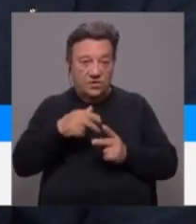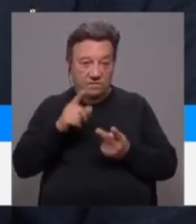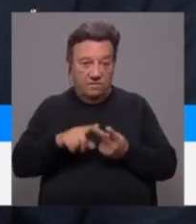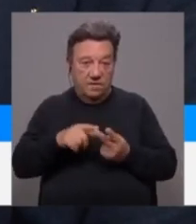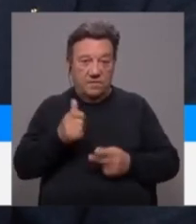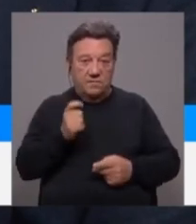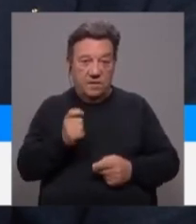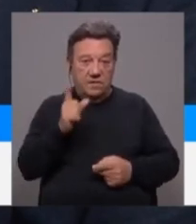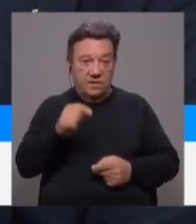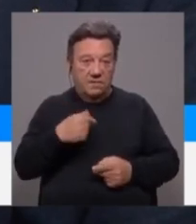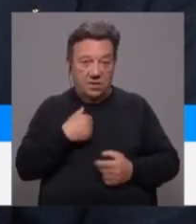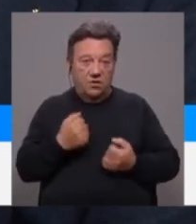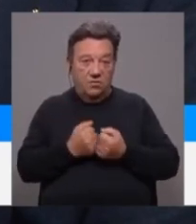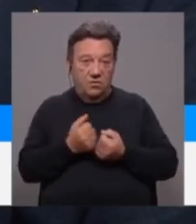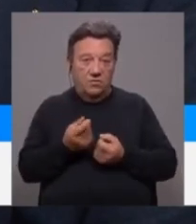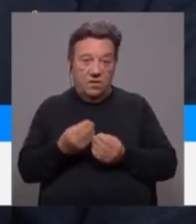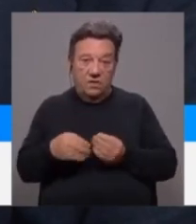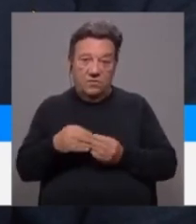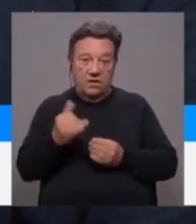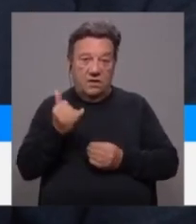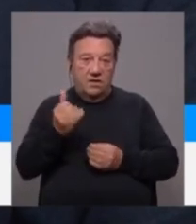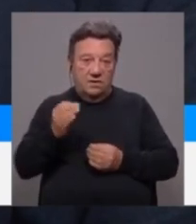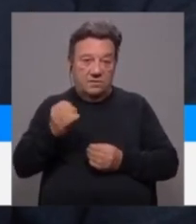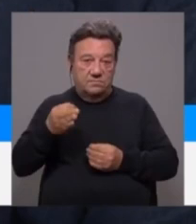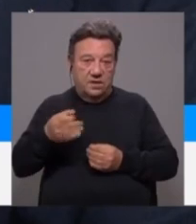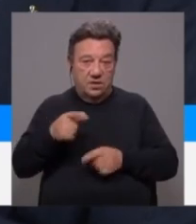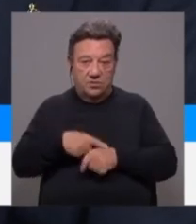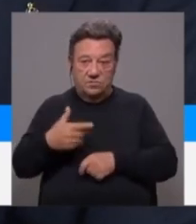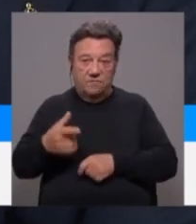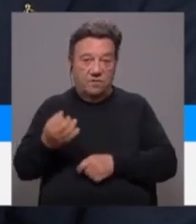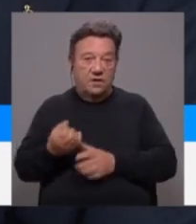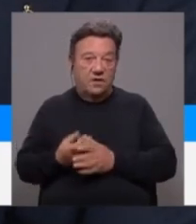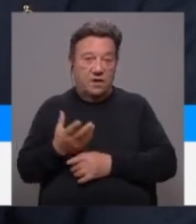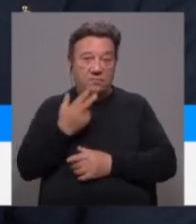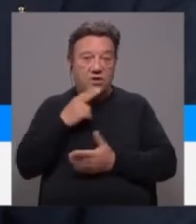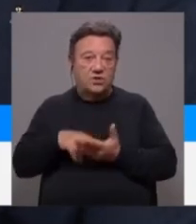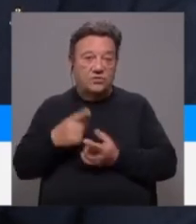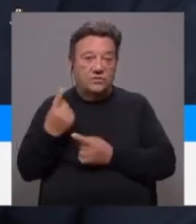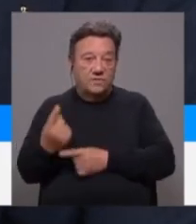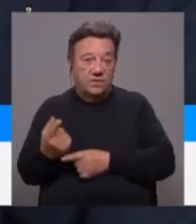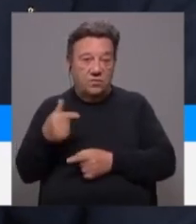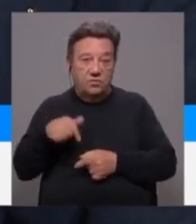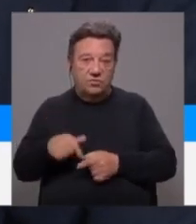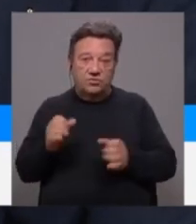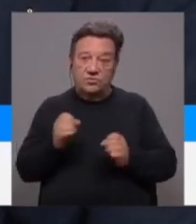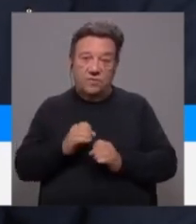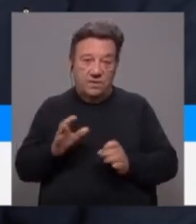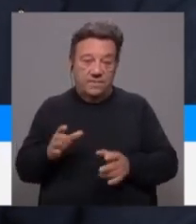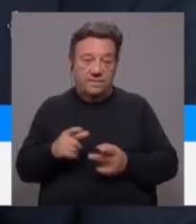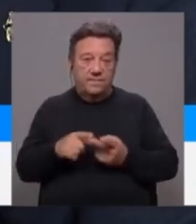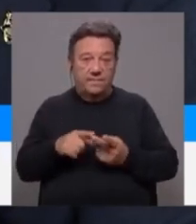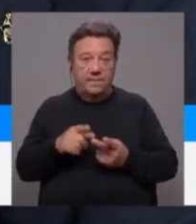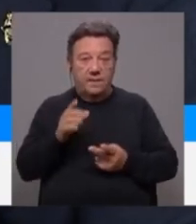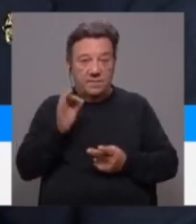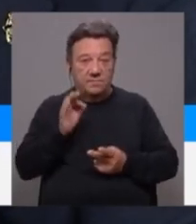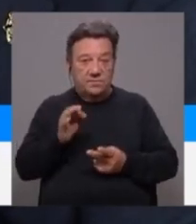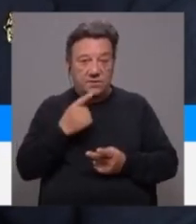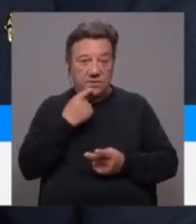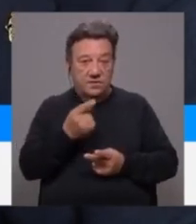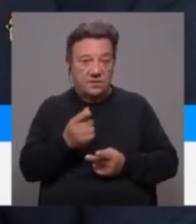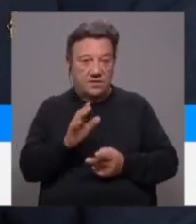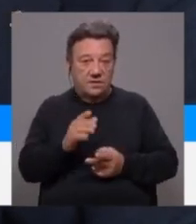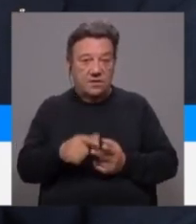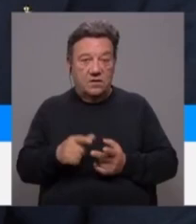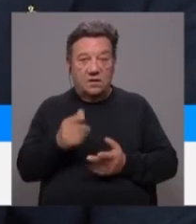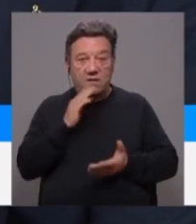bloco esquerda também é contra o adicional doe SP neste momento foi criado uma justificação e eu já não existe mas é preciso